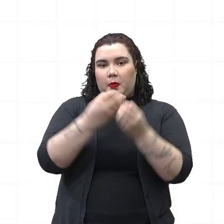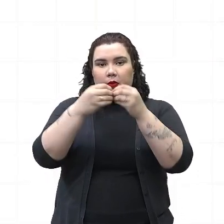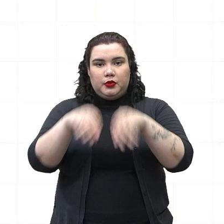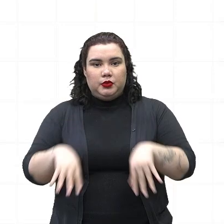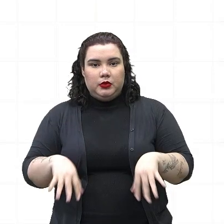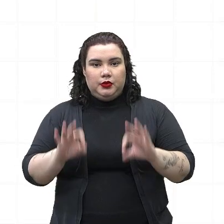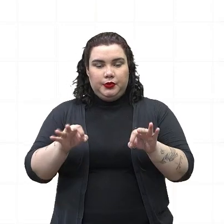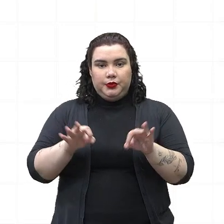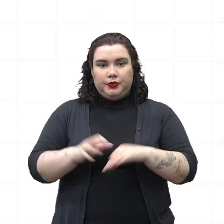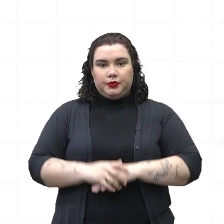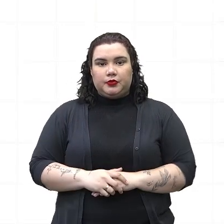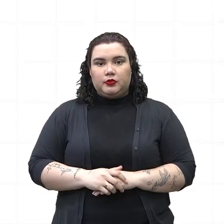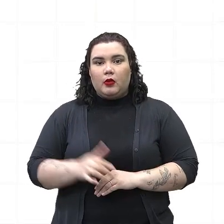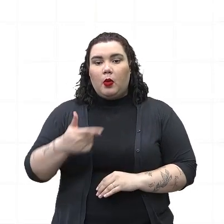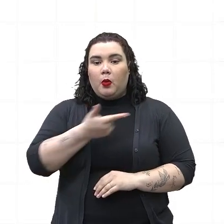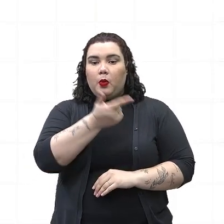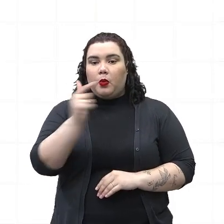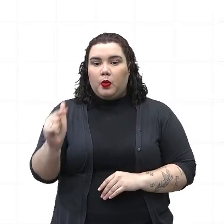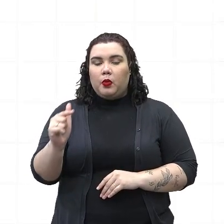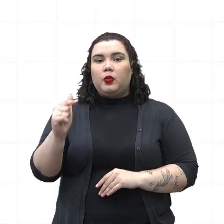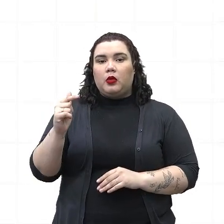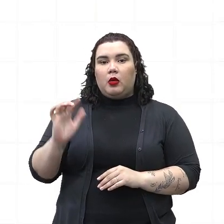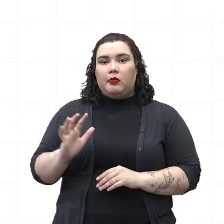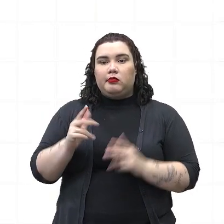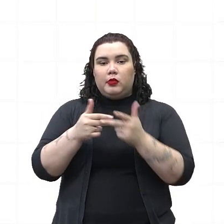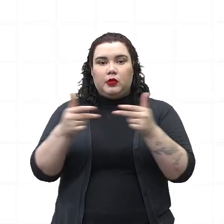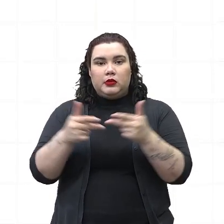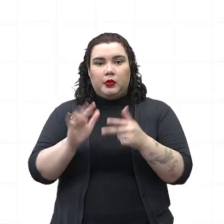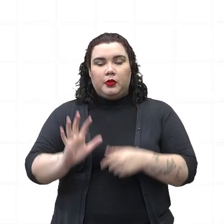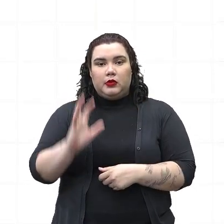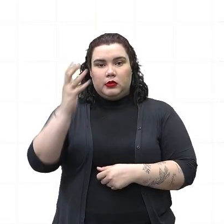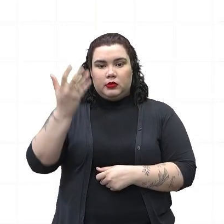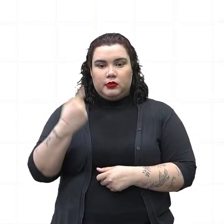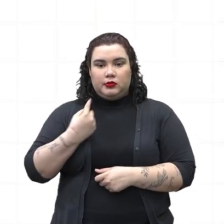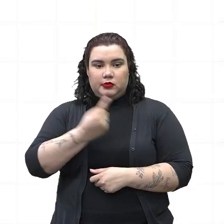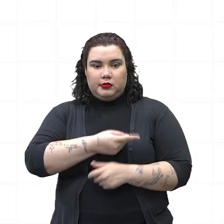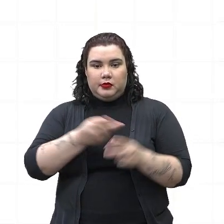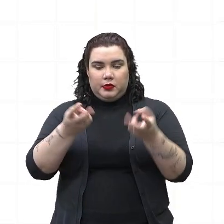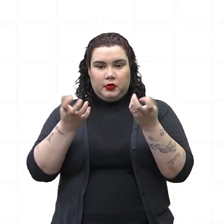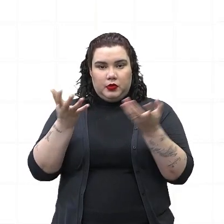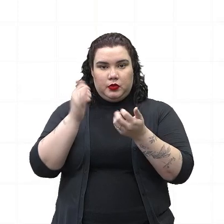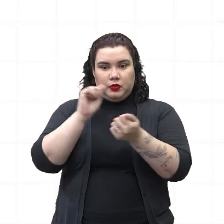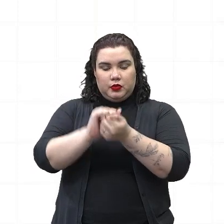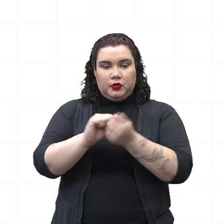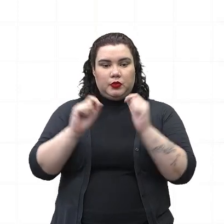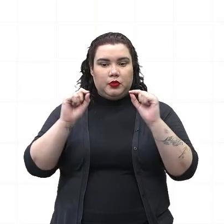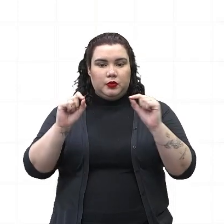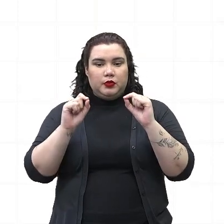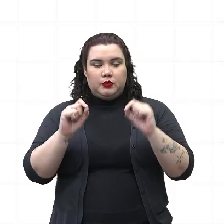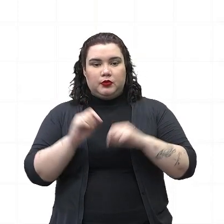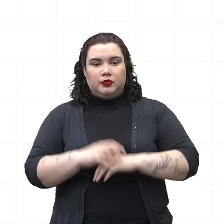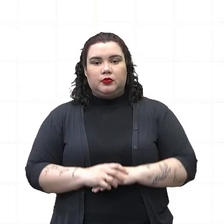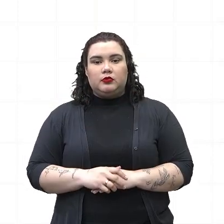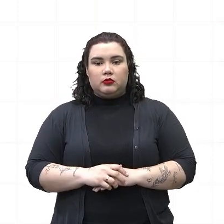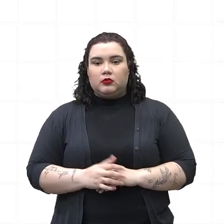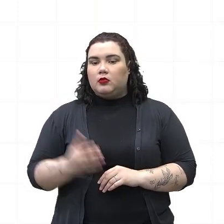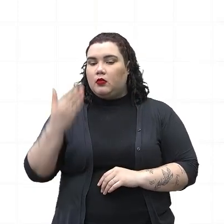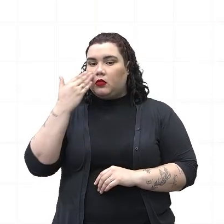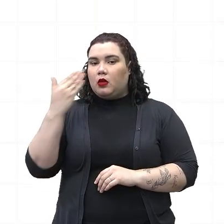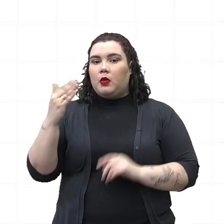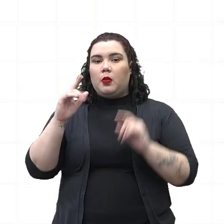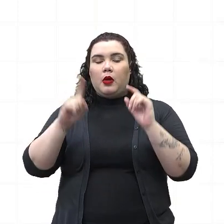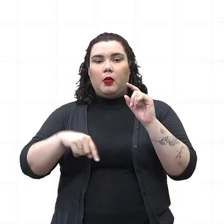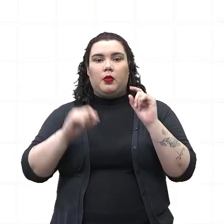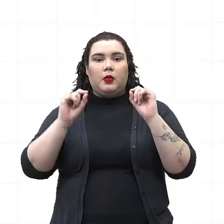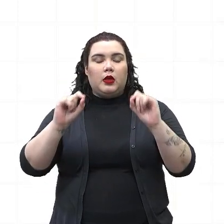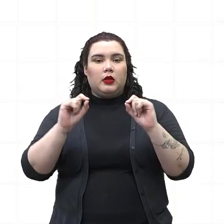prejuízo, né? Outra situação muito comum que a gente vai ver agora aqui junto comigo, né? A gente vai dar uma olhada agora aqui junto